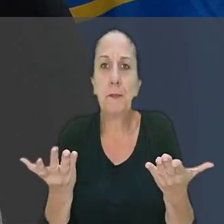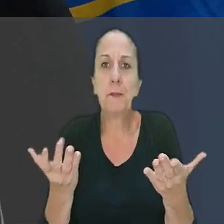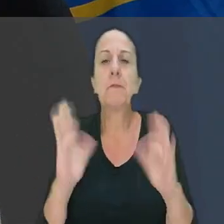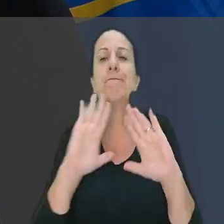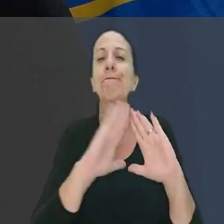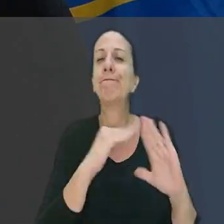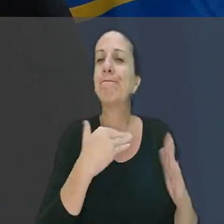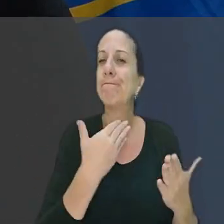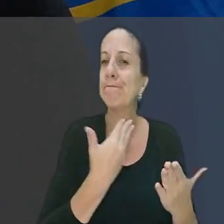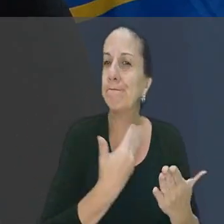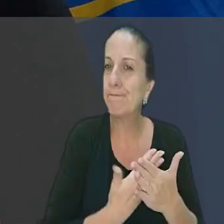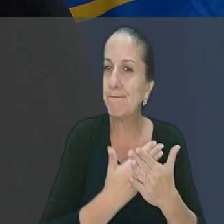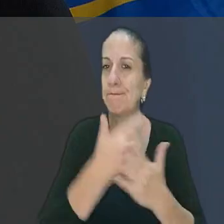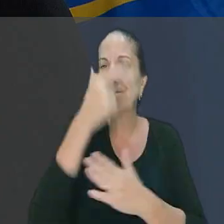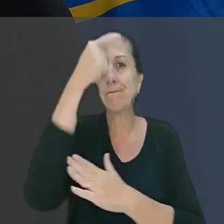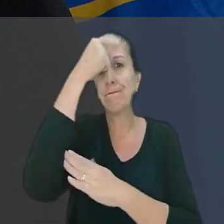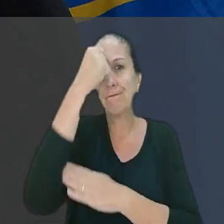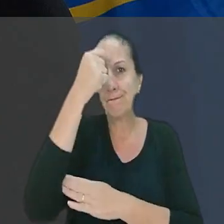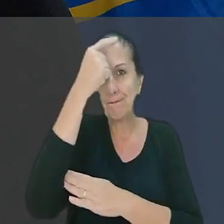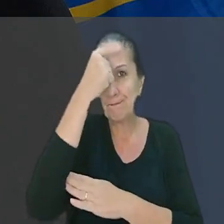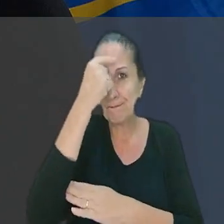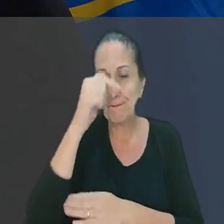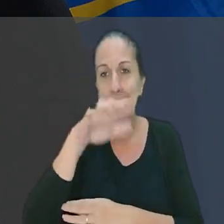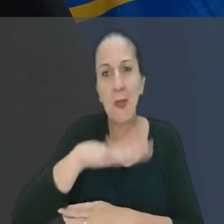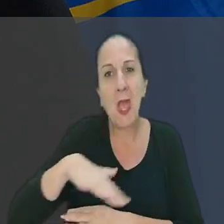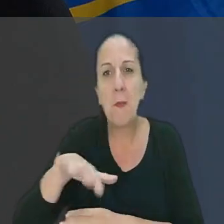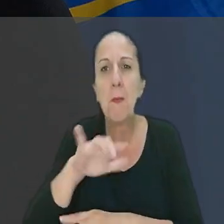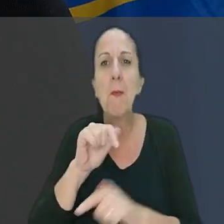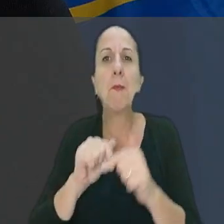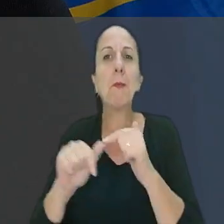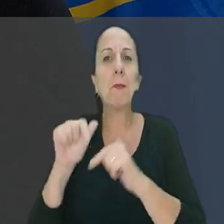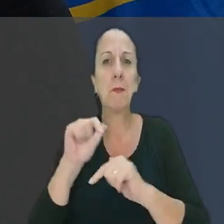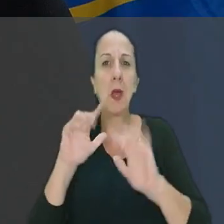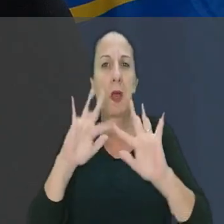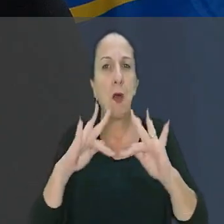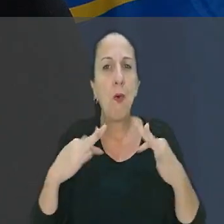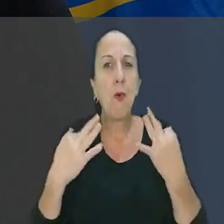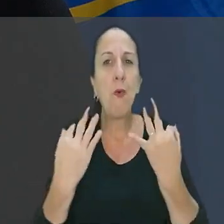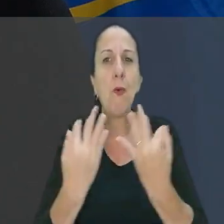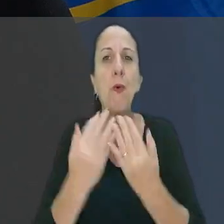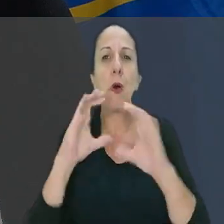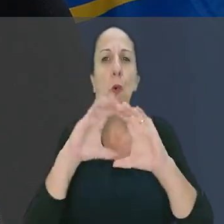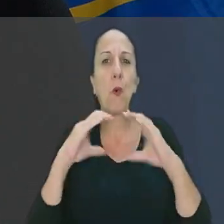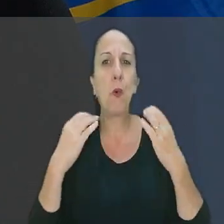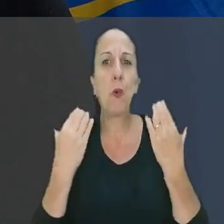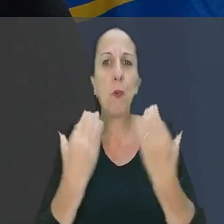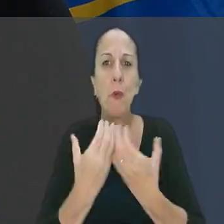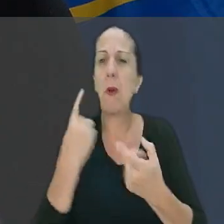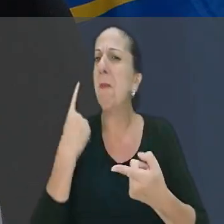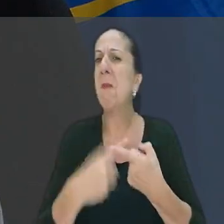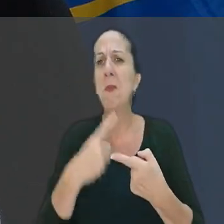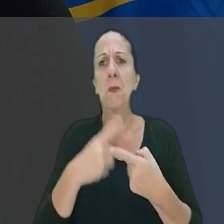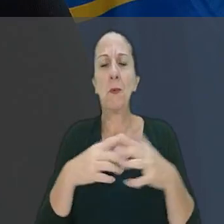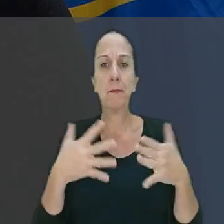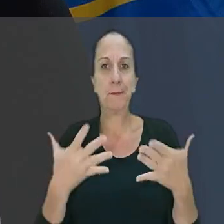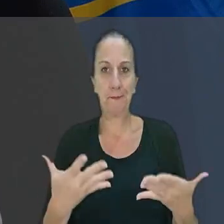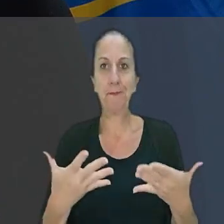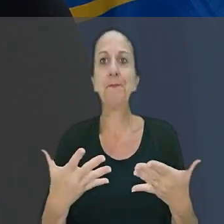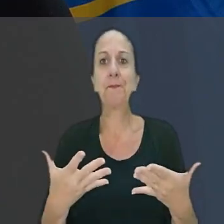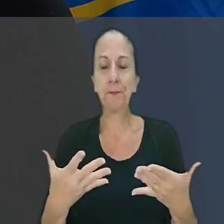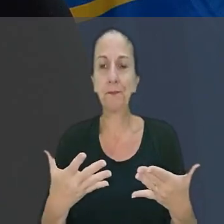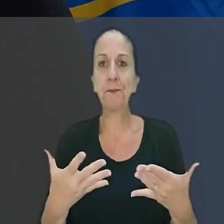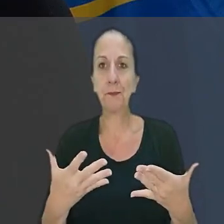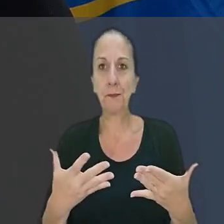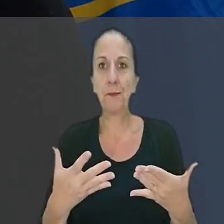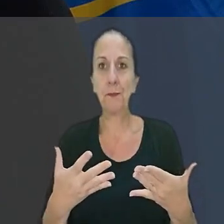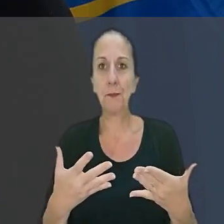esses? Nas escolas, nas universidades, nos ambientes de trabalho, nas famílias, nas comunidades. Por quê?